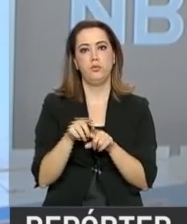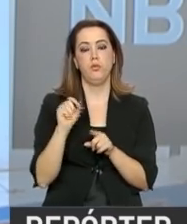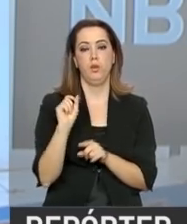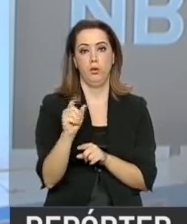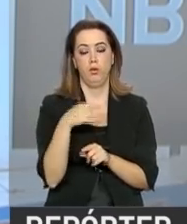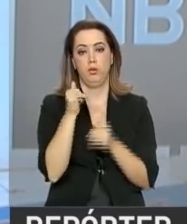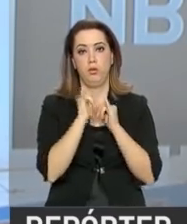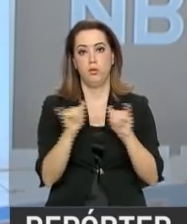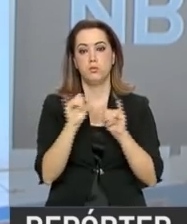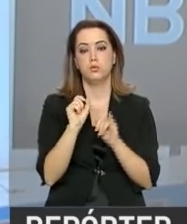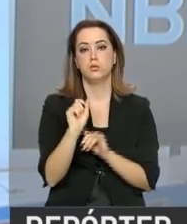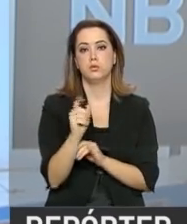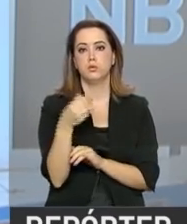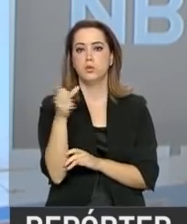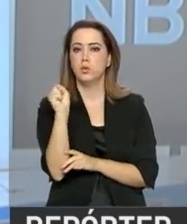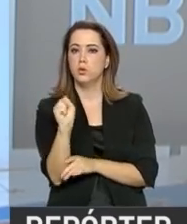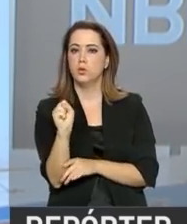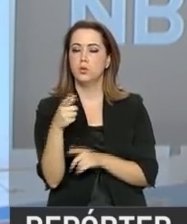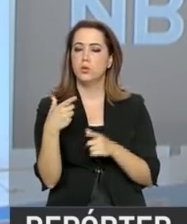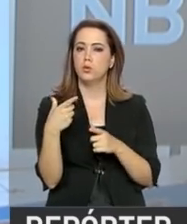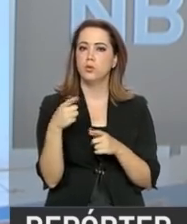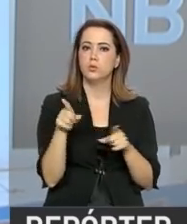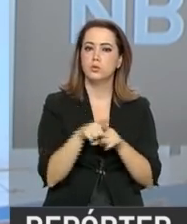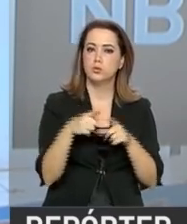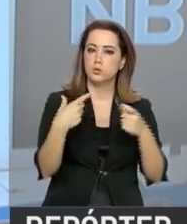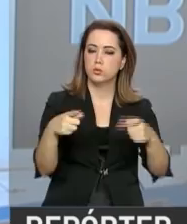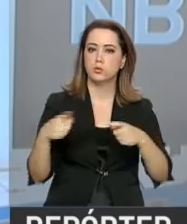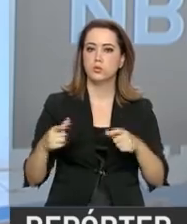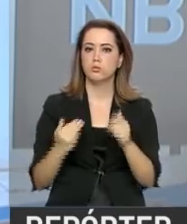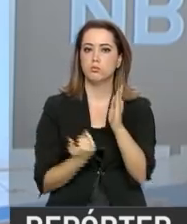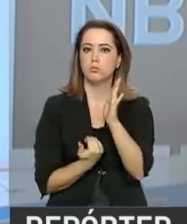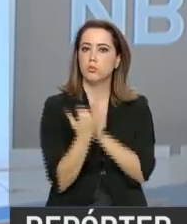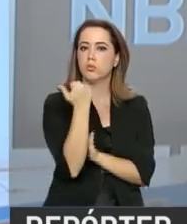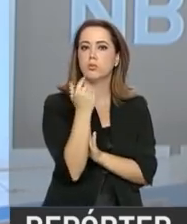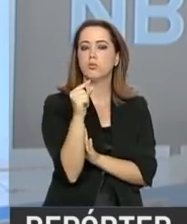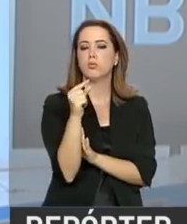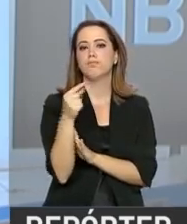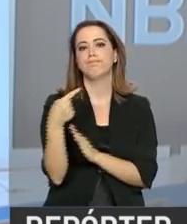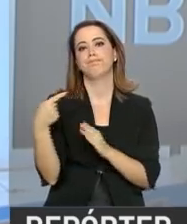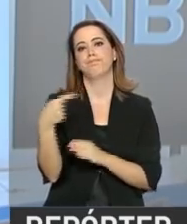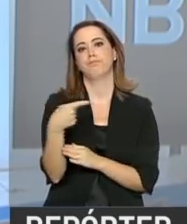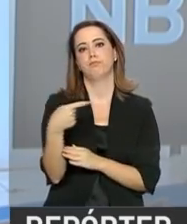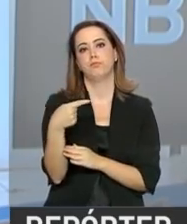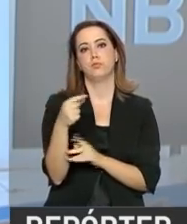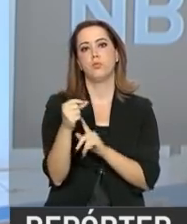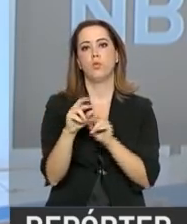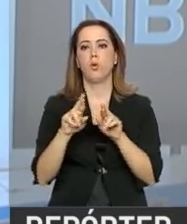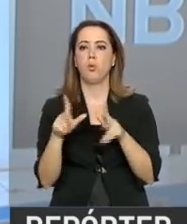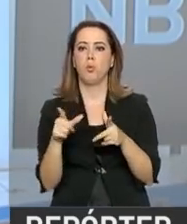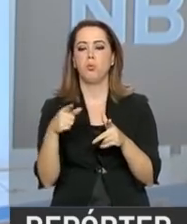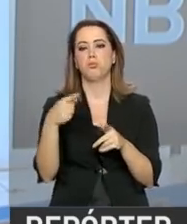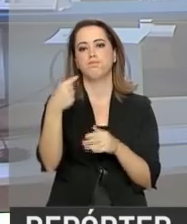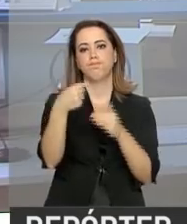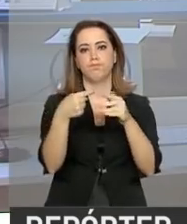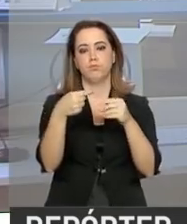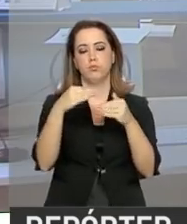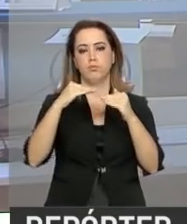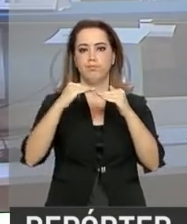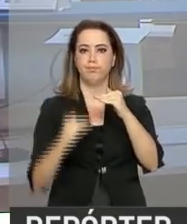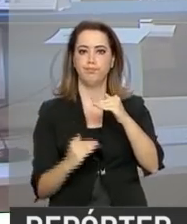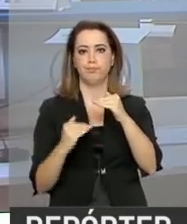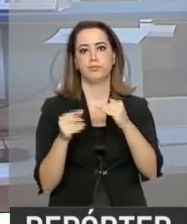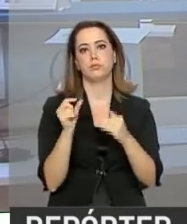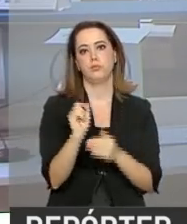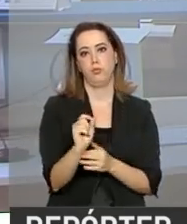maio oito dos 14 locais pesquisados apontaram taxas negativas ou com variação nula